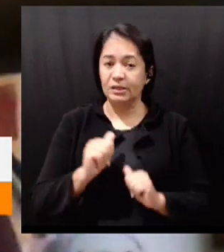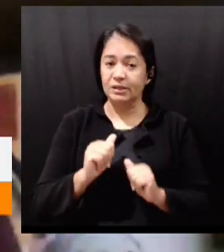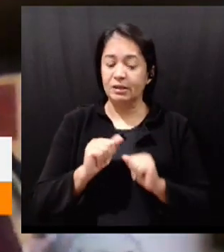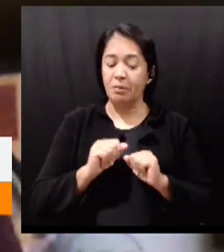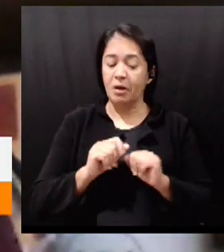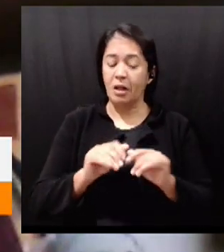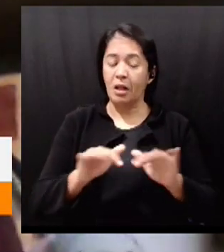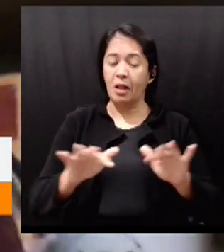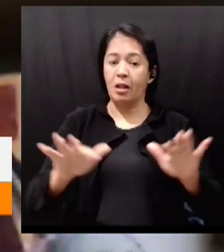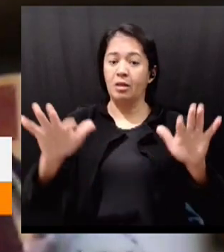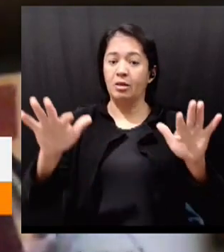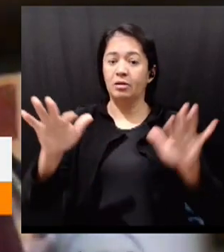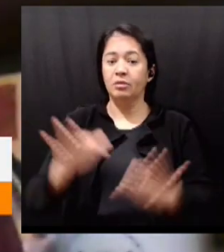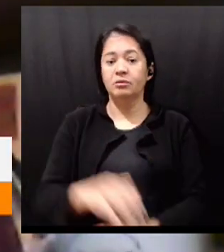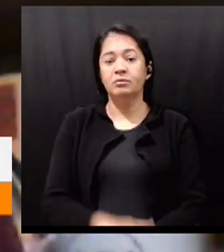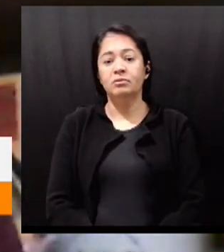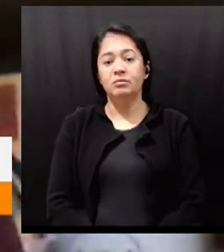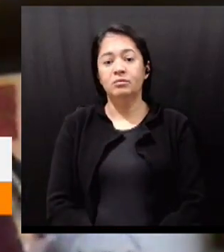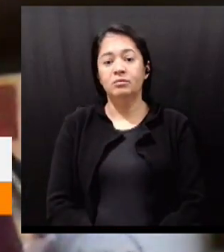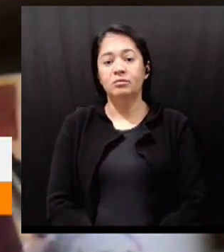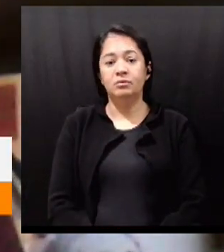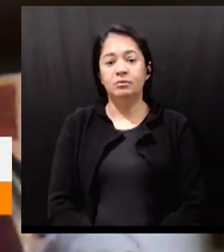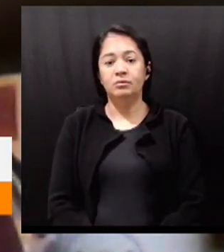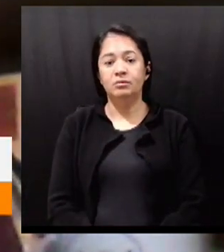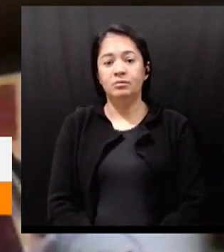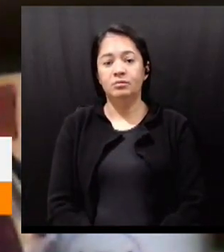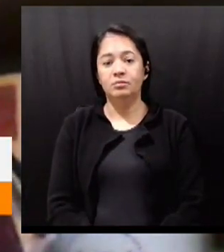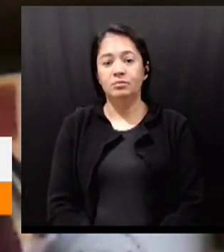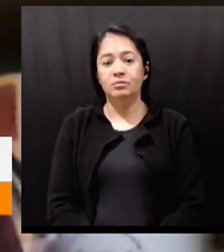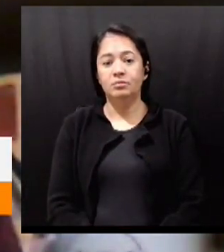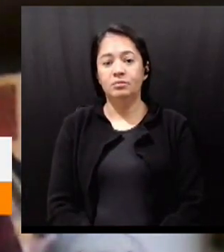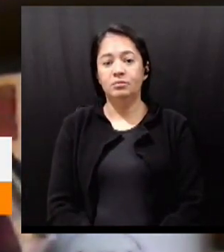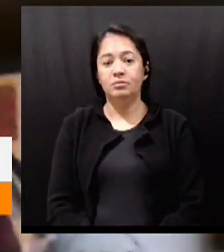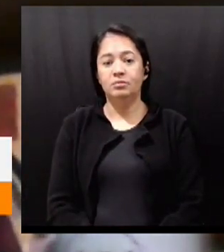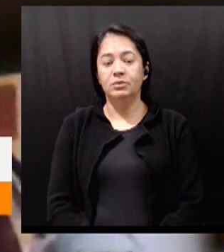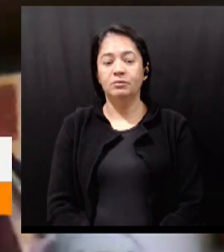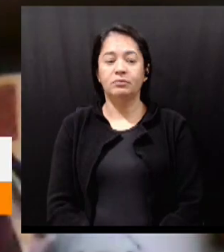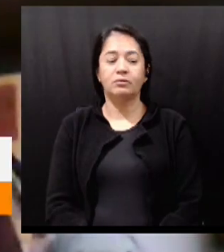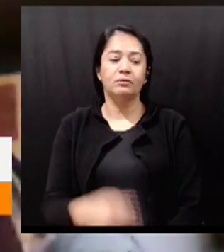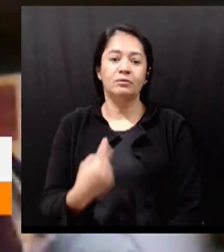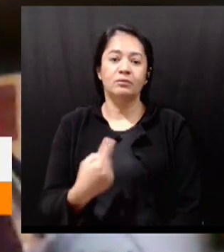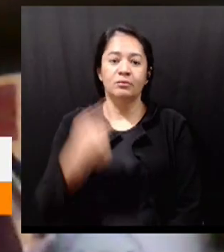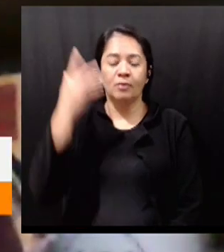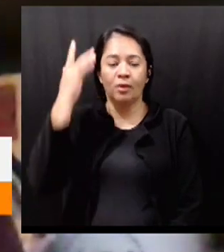né? Então, na verdade, a gente não sabe respirar.